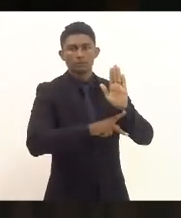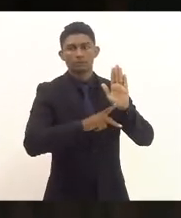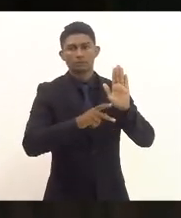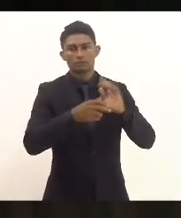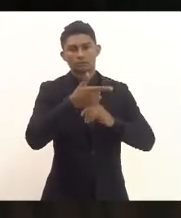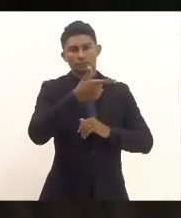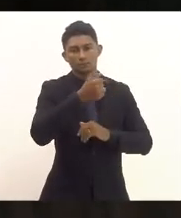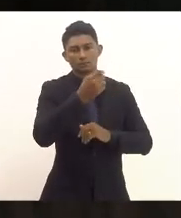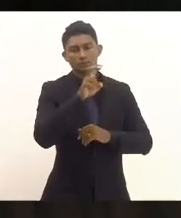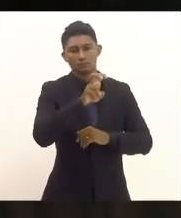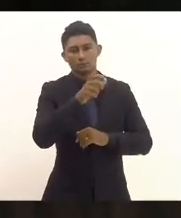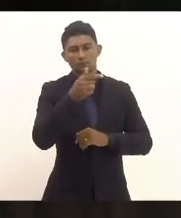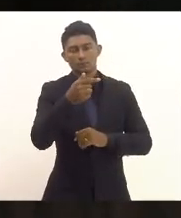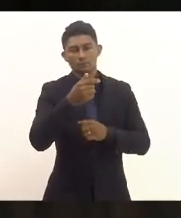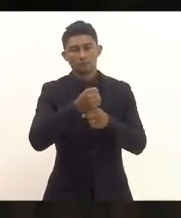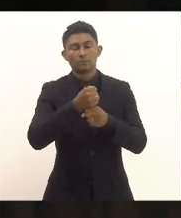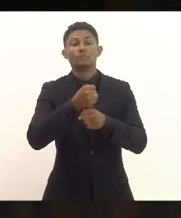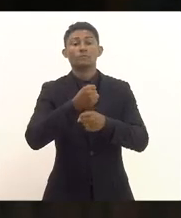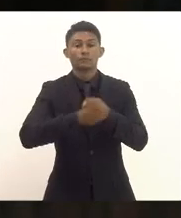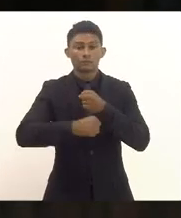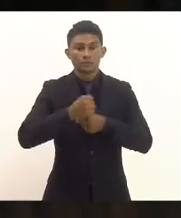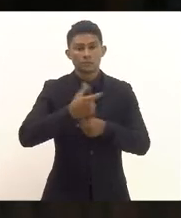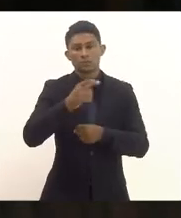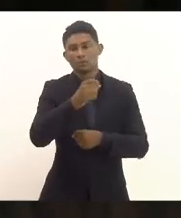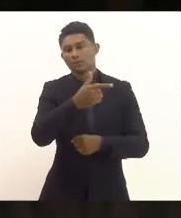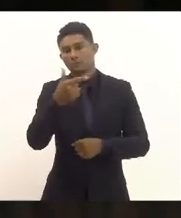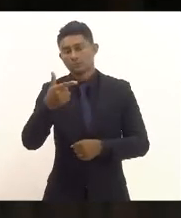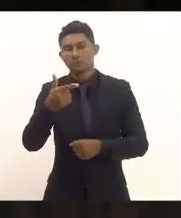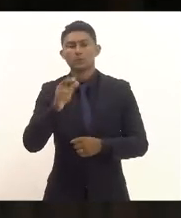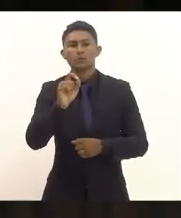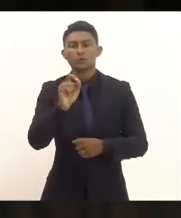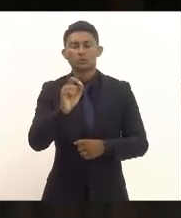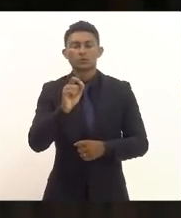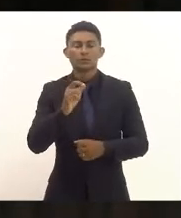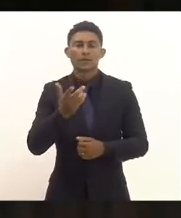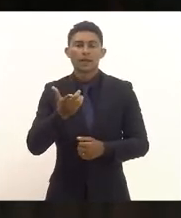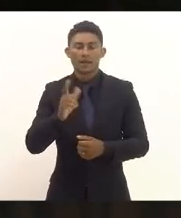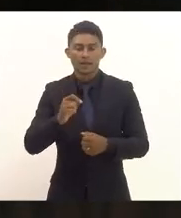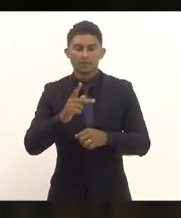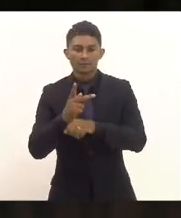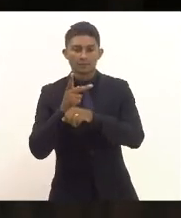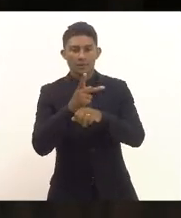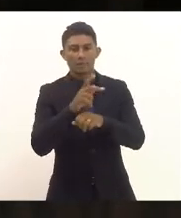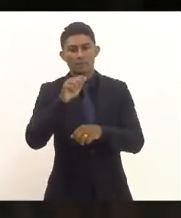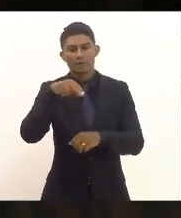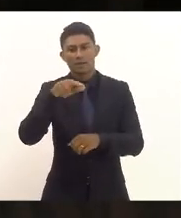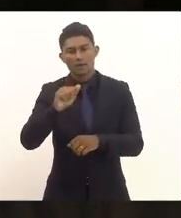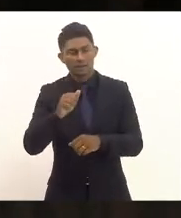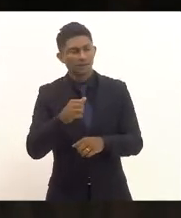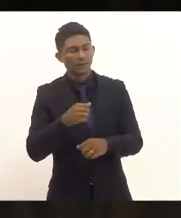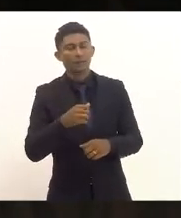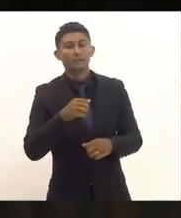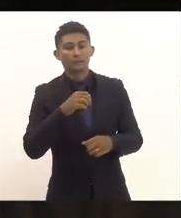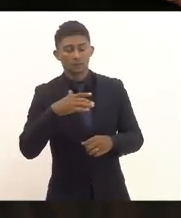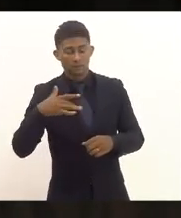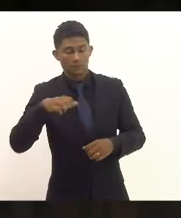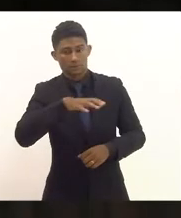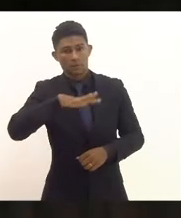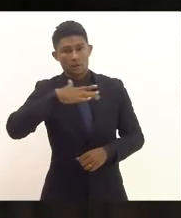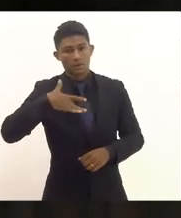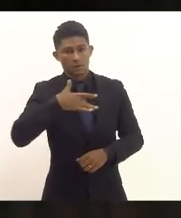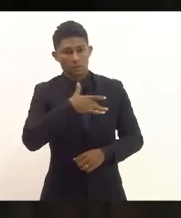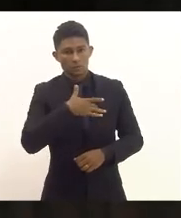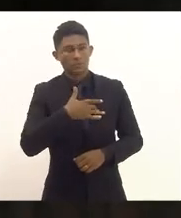do 5722 d autoria deputado Carlos minc concede o prêmio na né lhe dê saúde a Defensoria Pública do Estado do Rio de